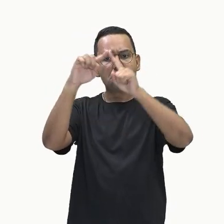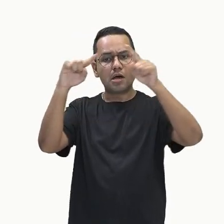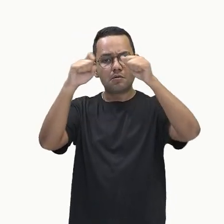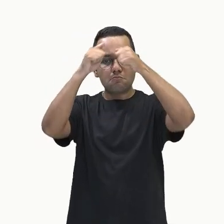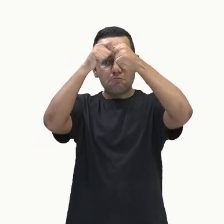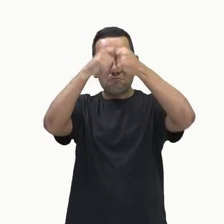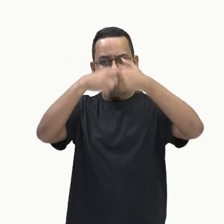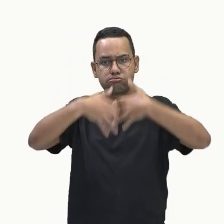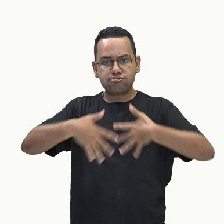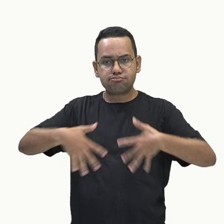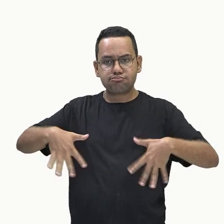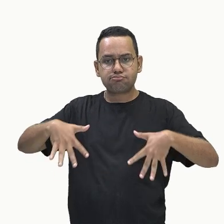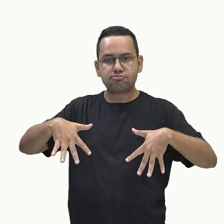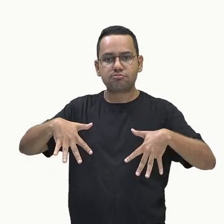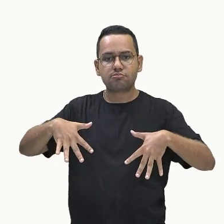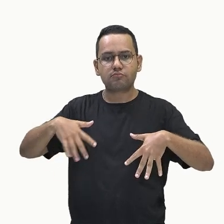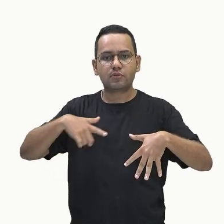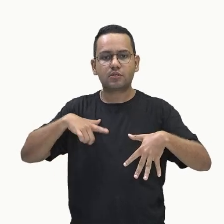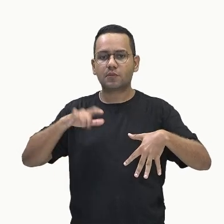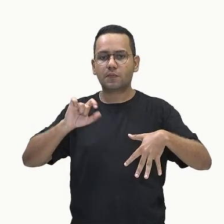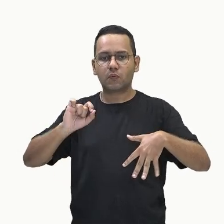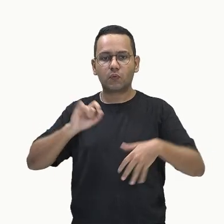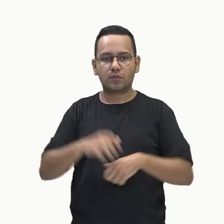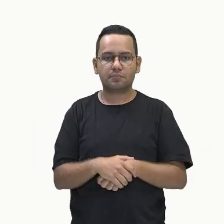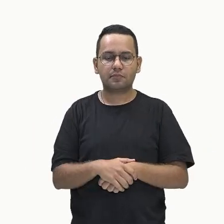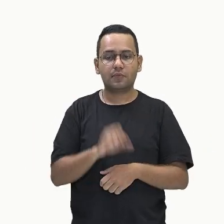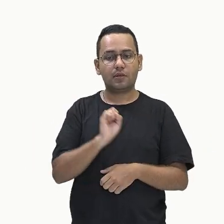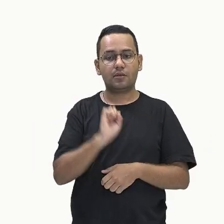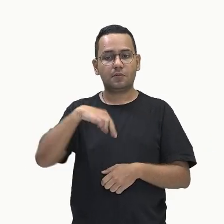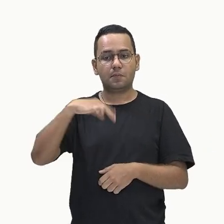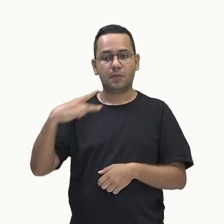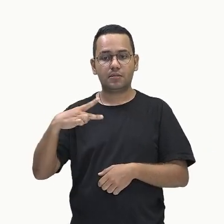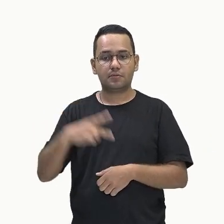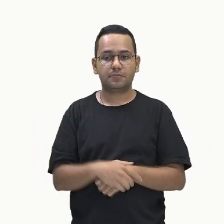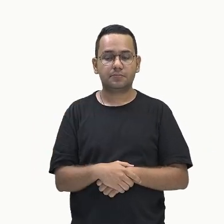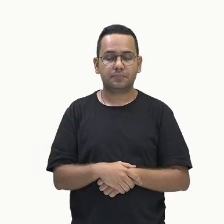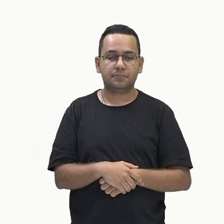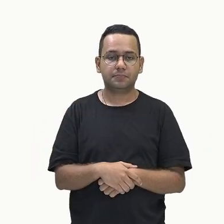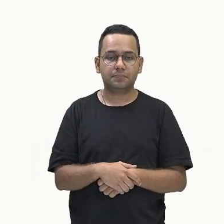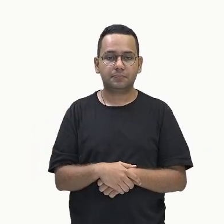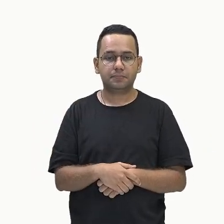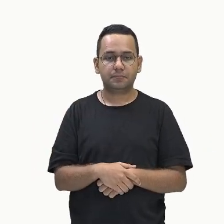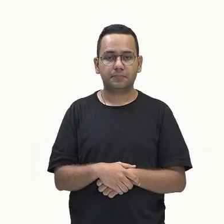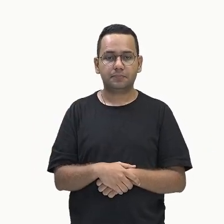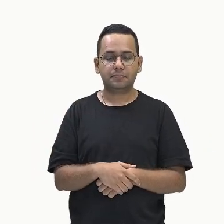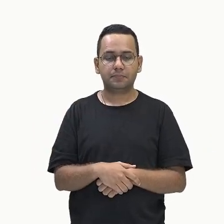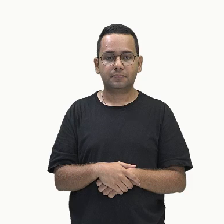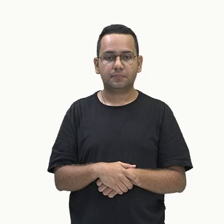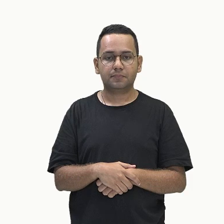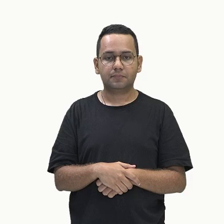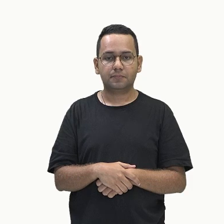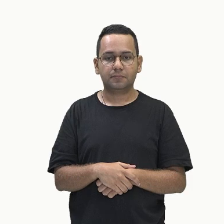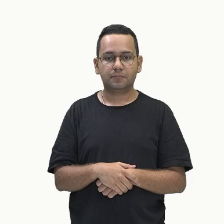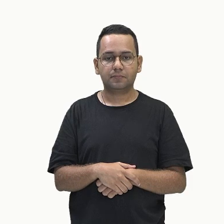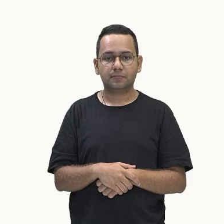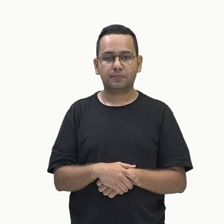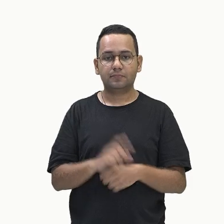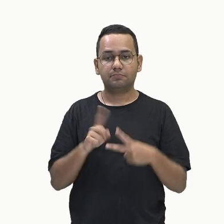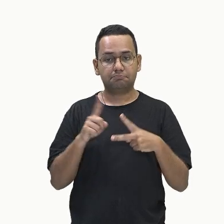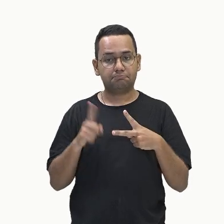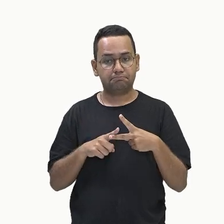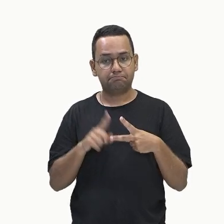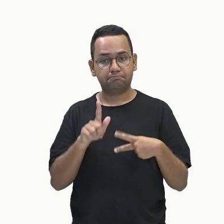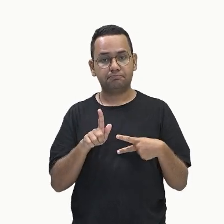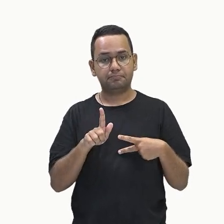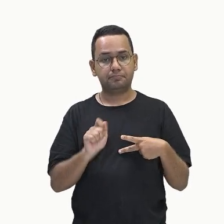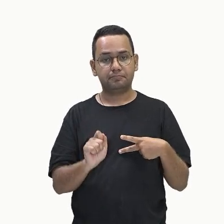Ramificando, nós que vamos ter o nosso sistema nervoso periférico, com os gânglios,